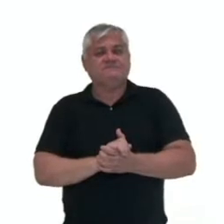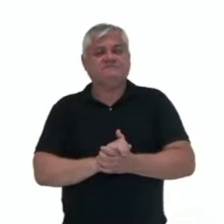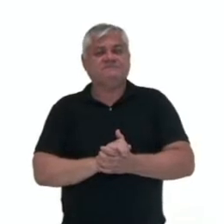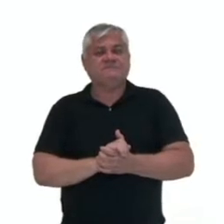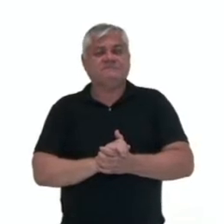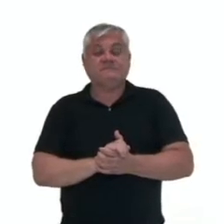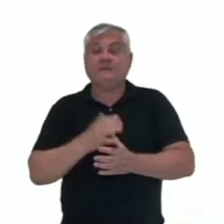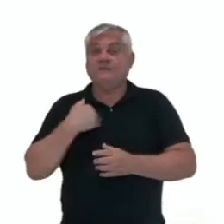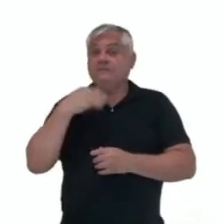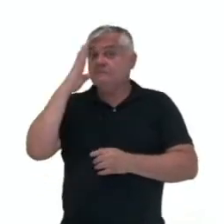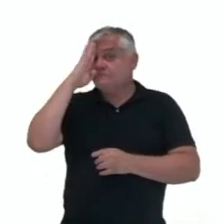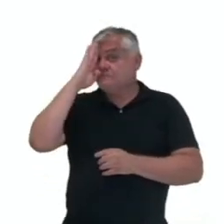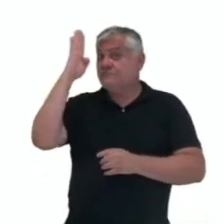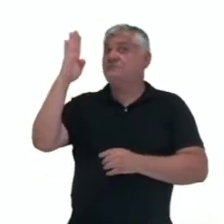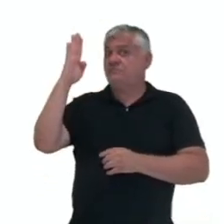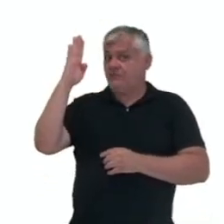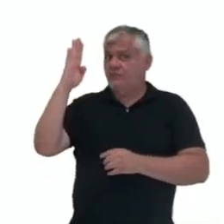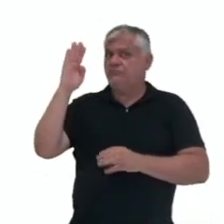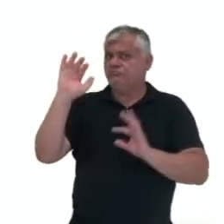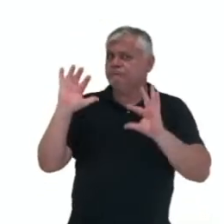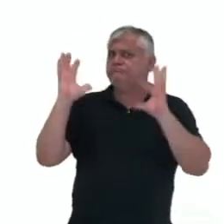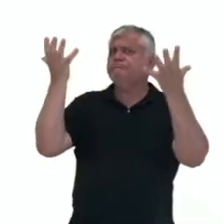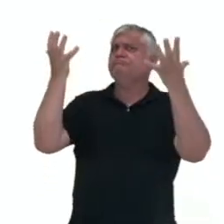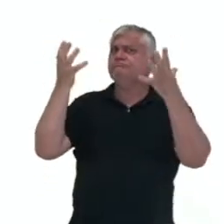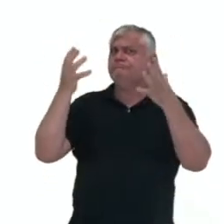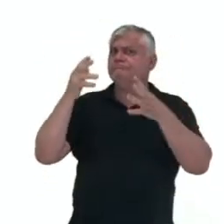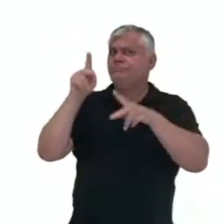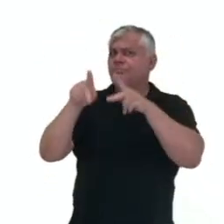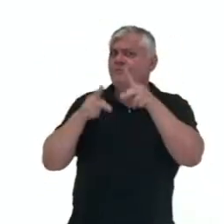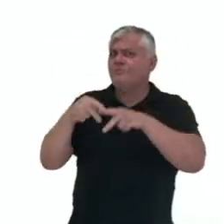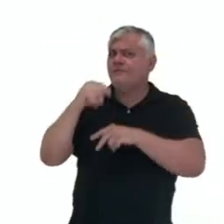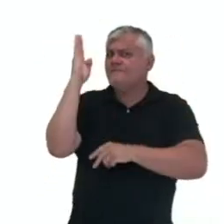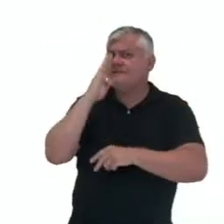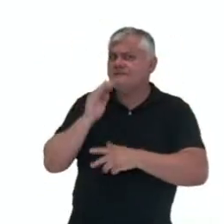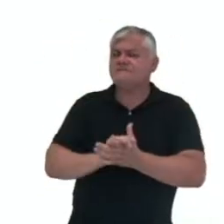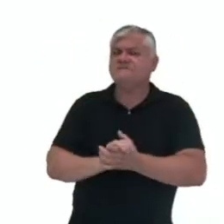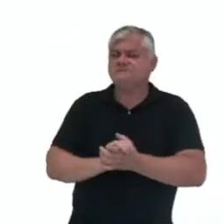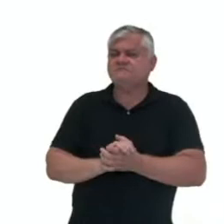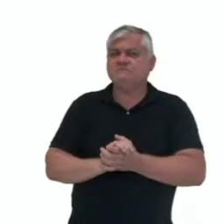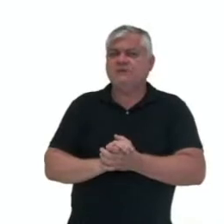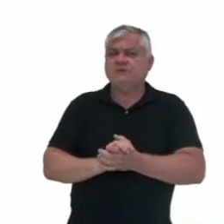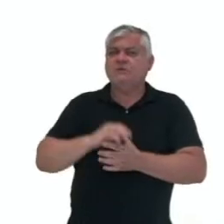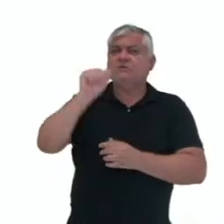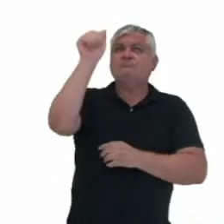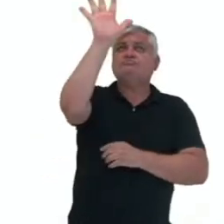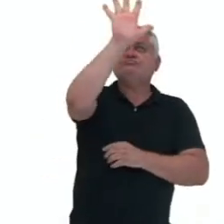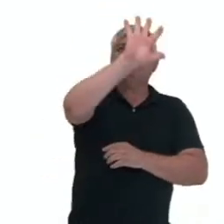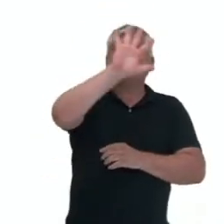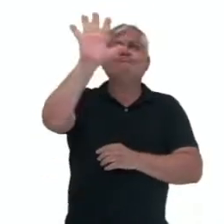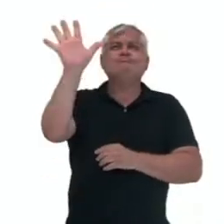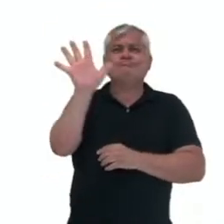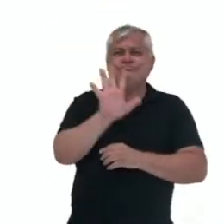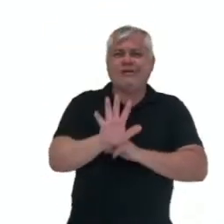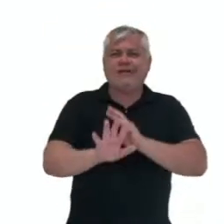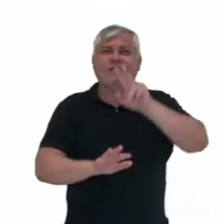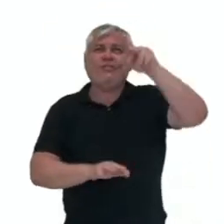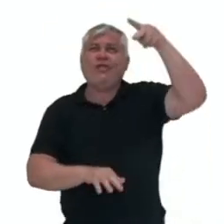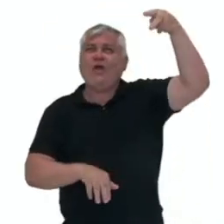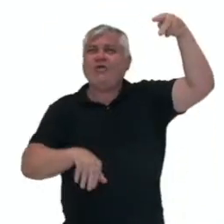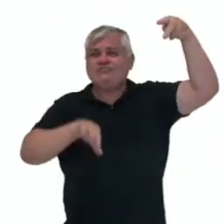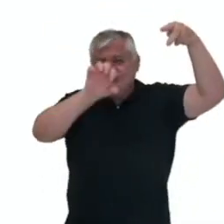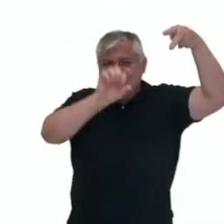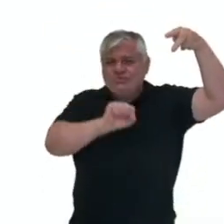Gente, principal festa popular brasileira. O carnaval reúne o Brasil de norte a sul. A partir